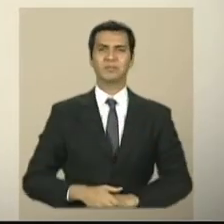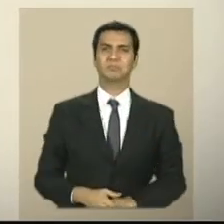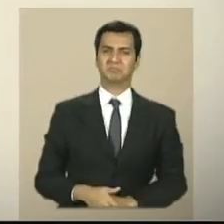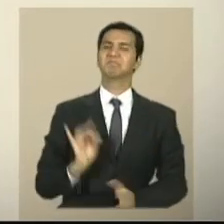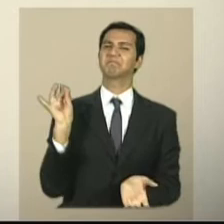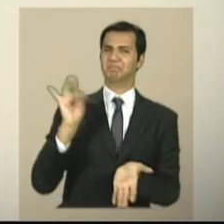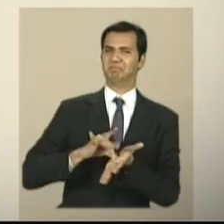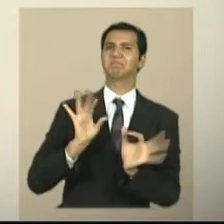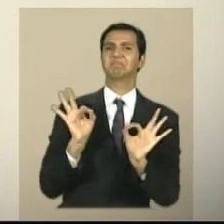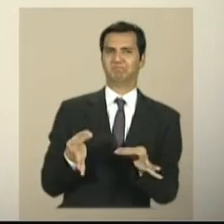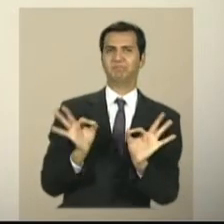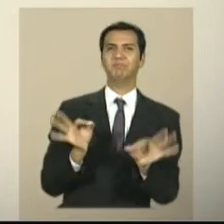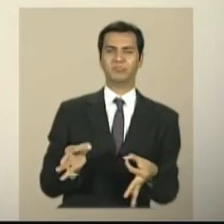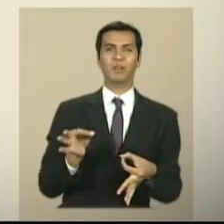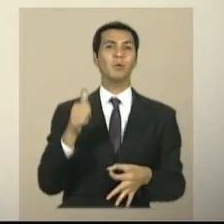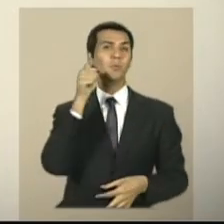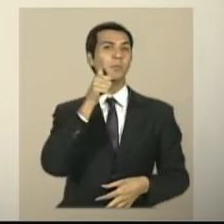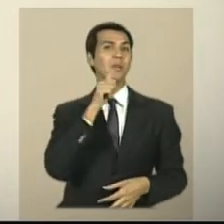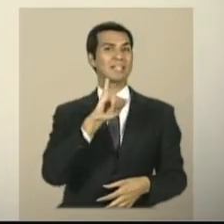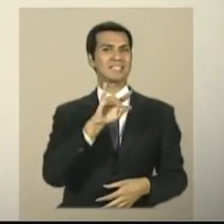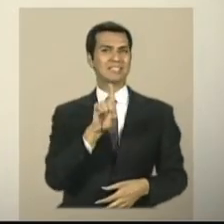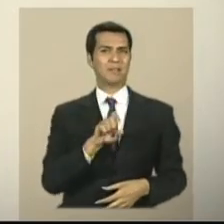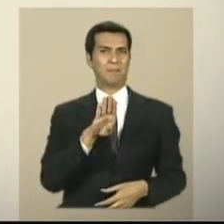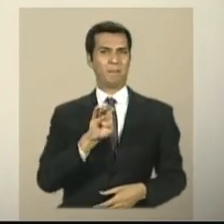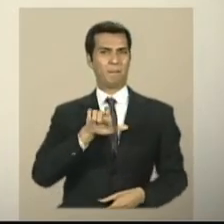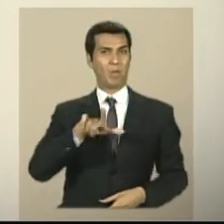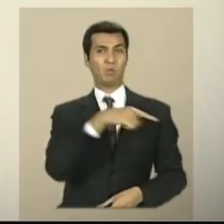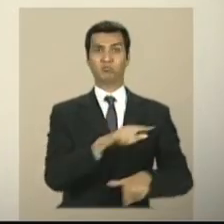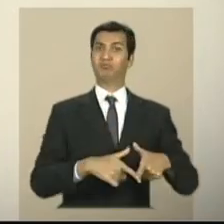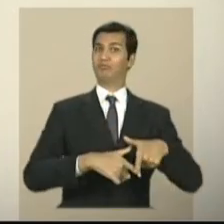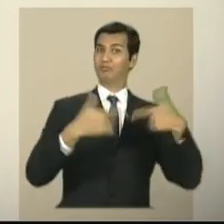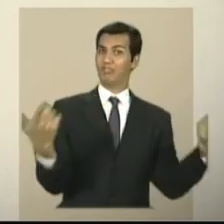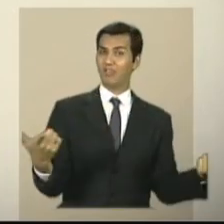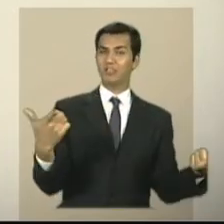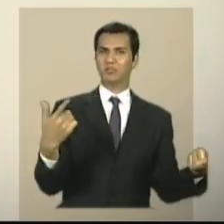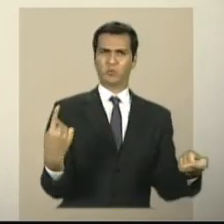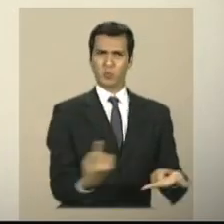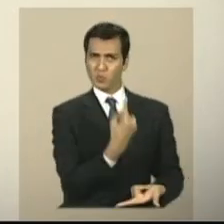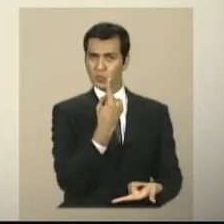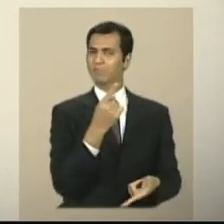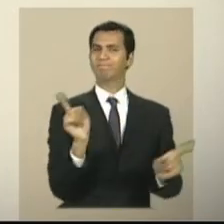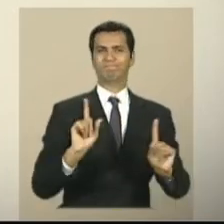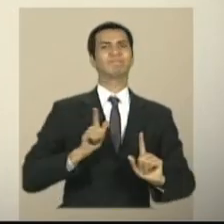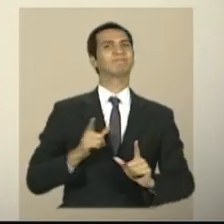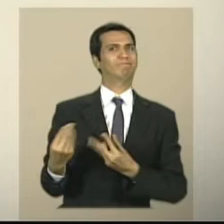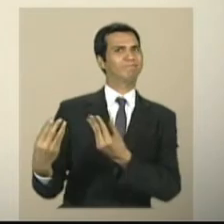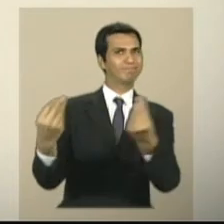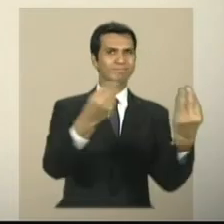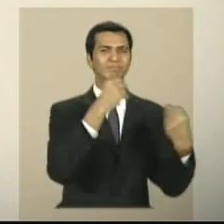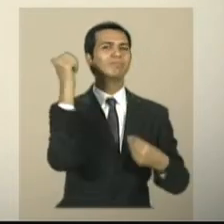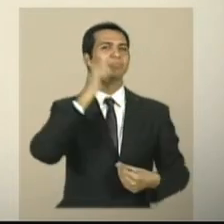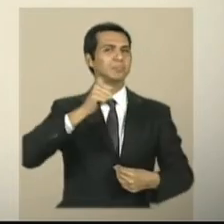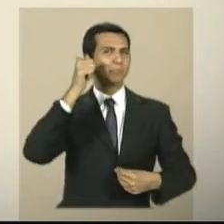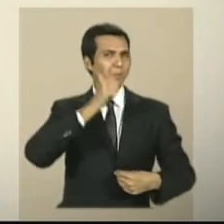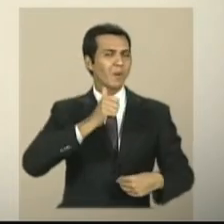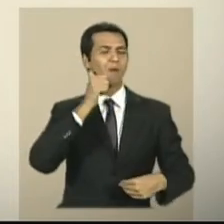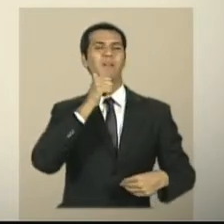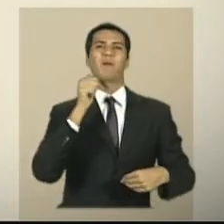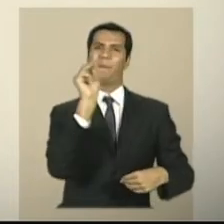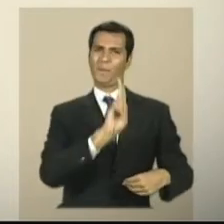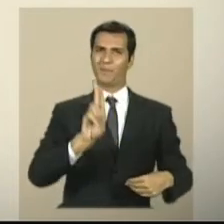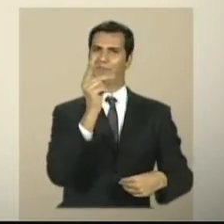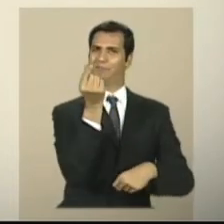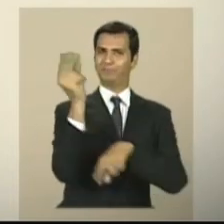Luciano o é da dona Isabel não é o único o microcrédito tem sido muito usado pelas mulheres desde